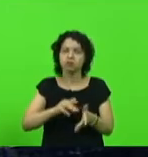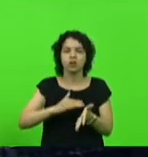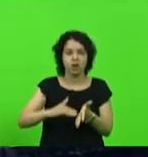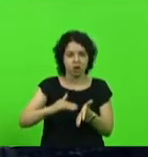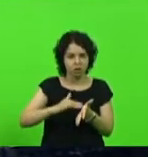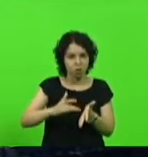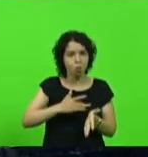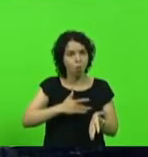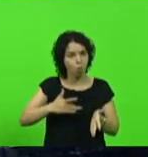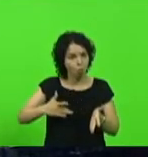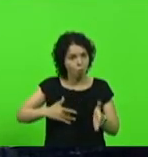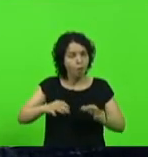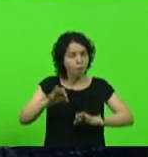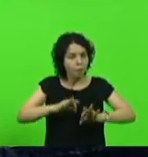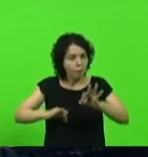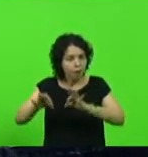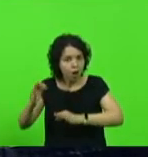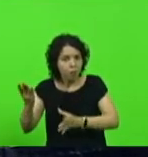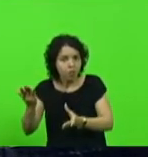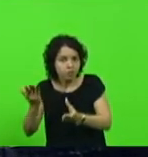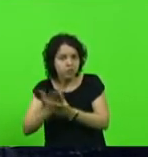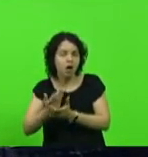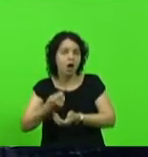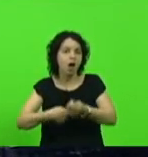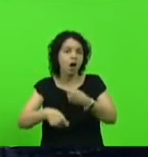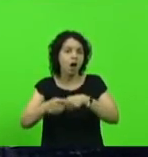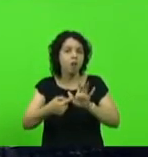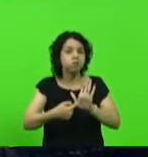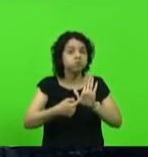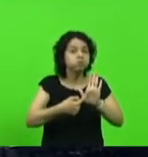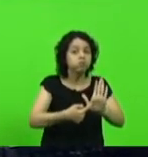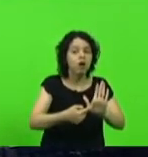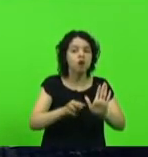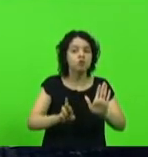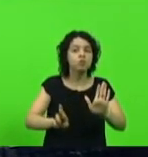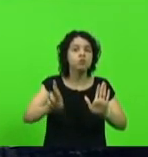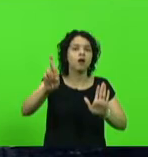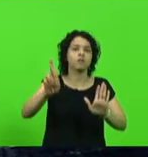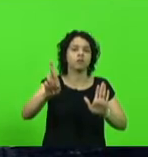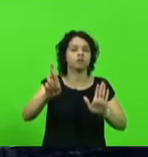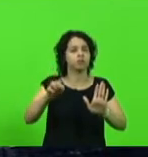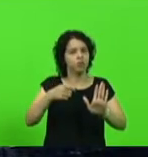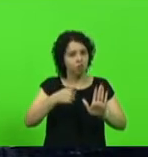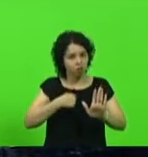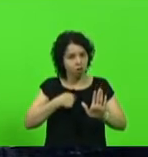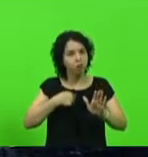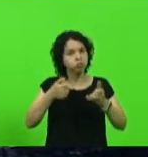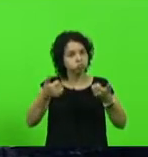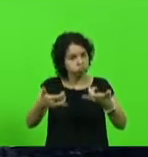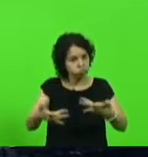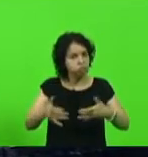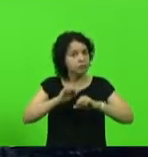o processo administrativo e apontar os responsáveis. Então, deixo aqui muito claro